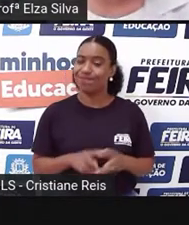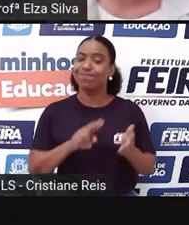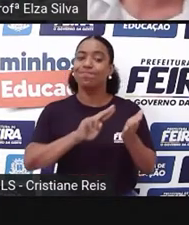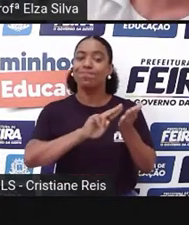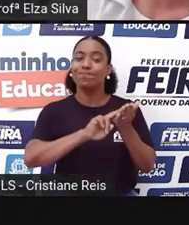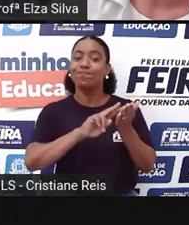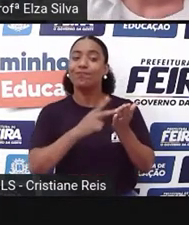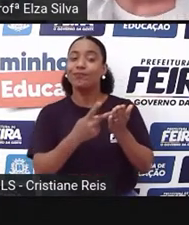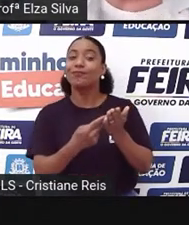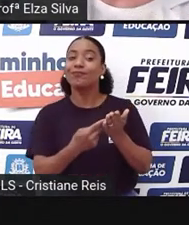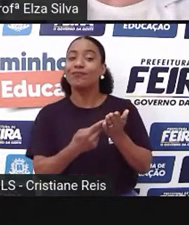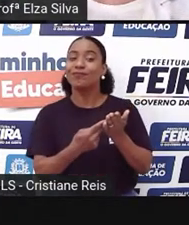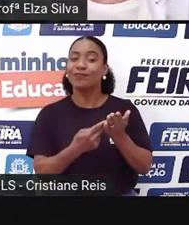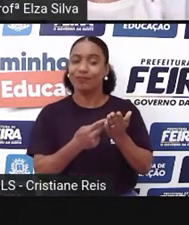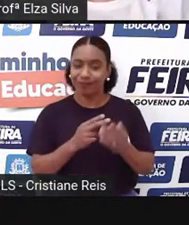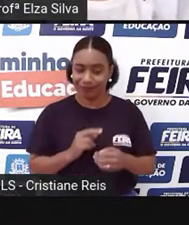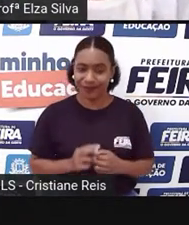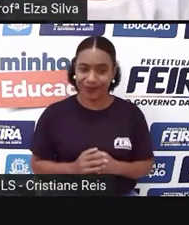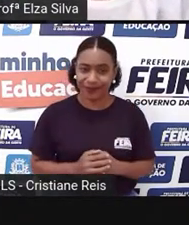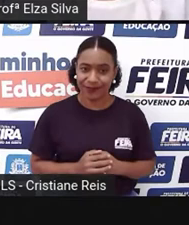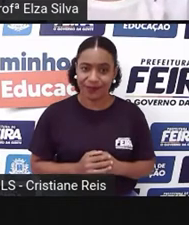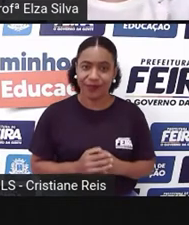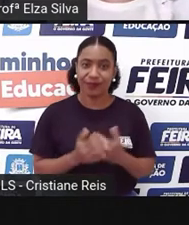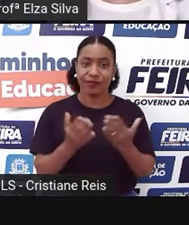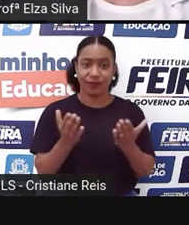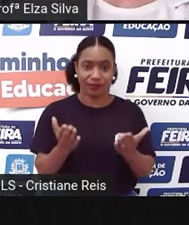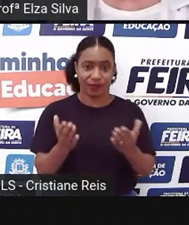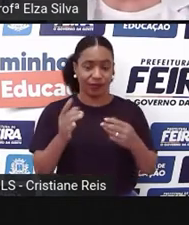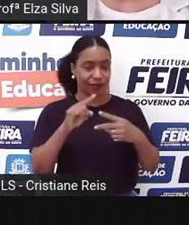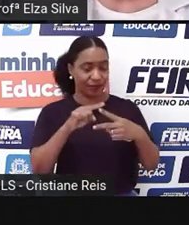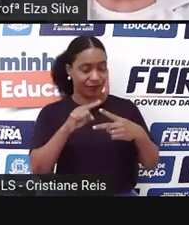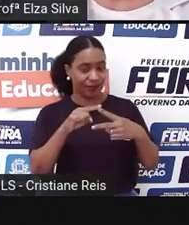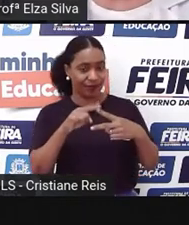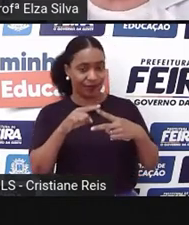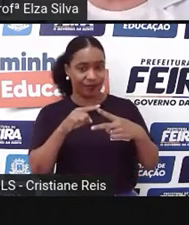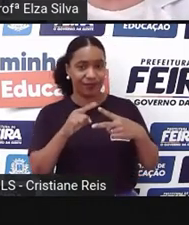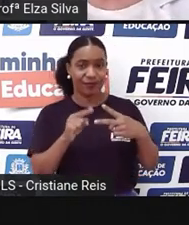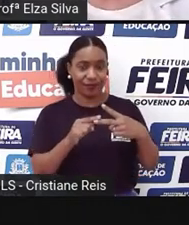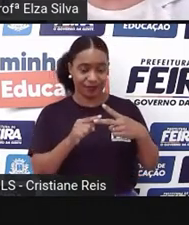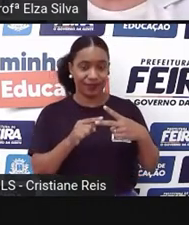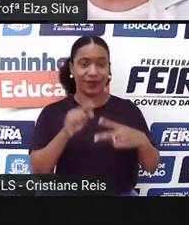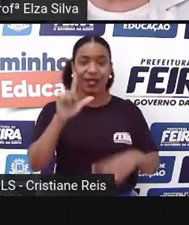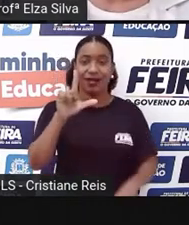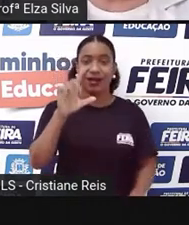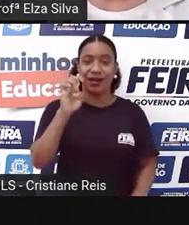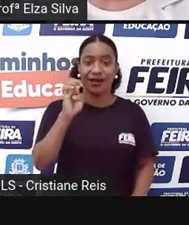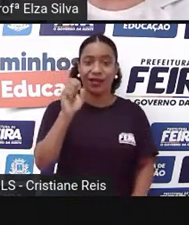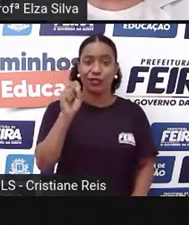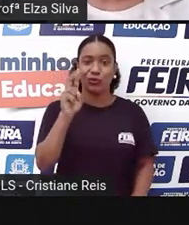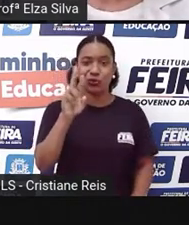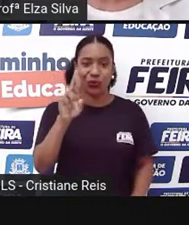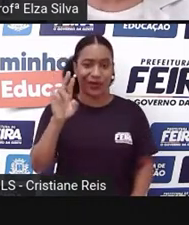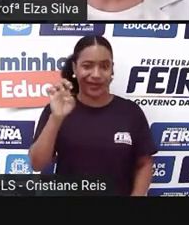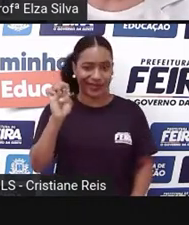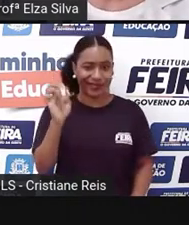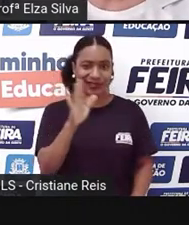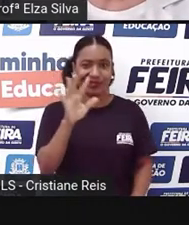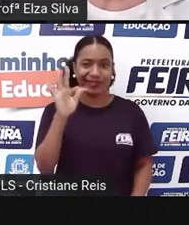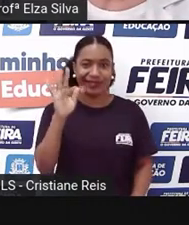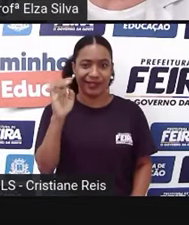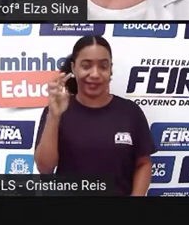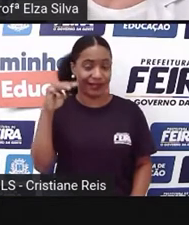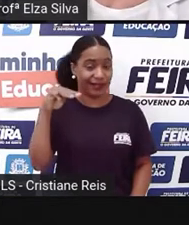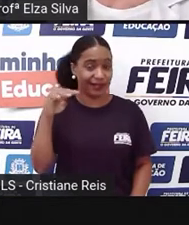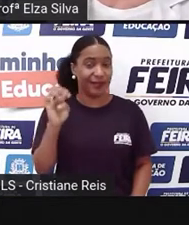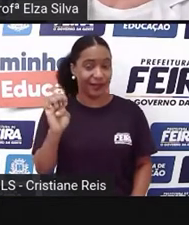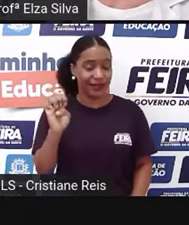Então, na verdade, essa palavra leisure time, né, or hobby,